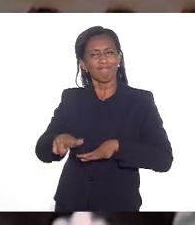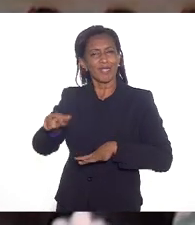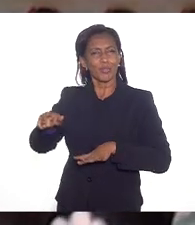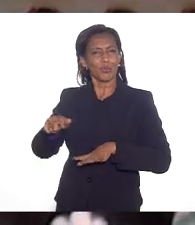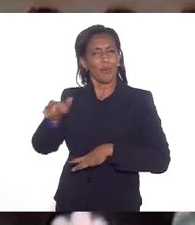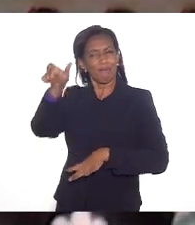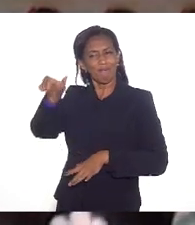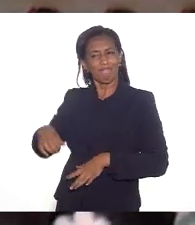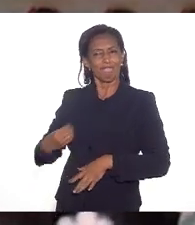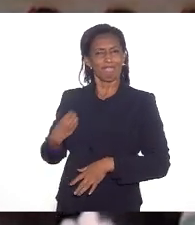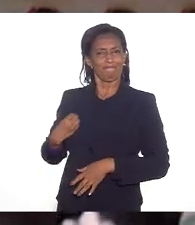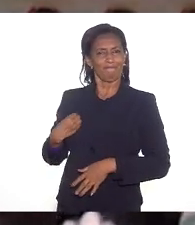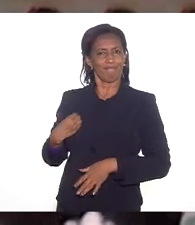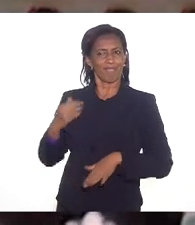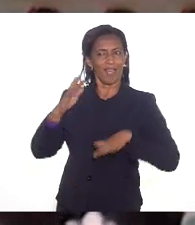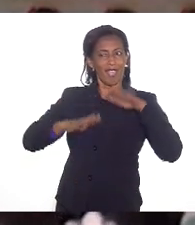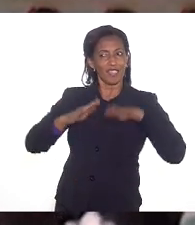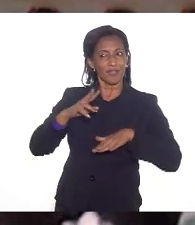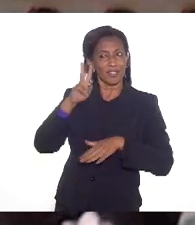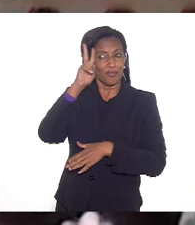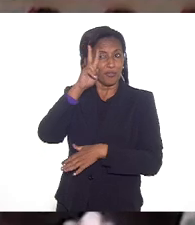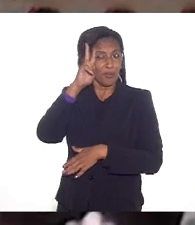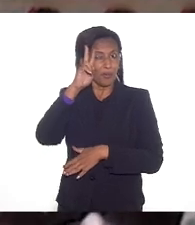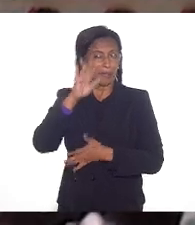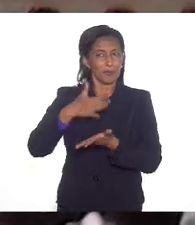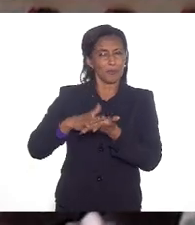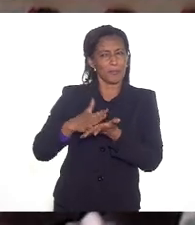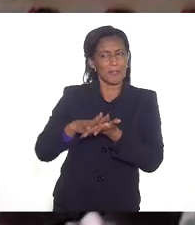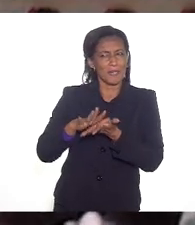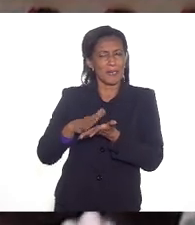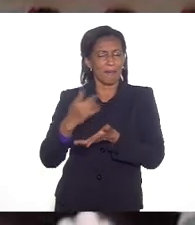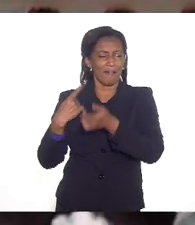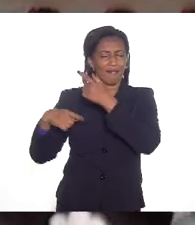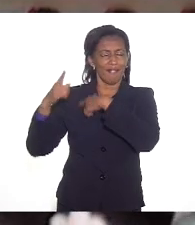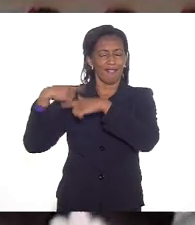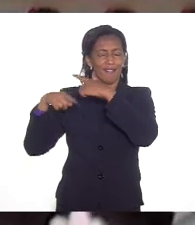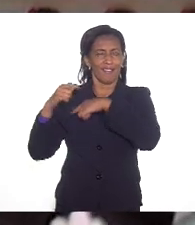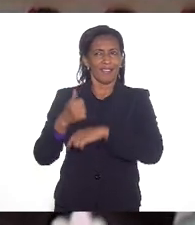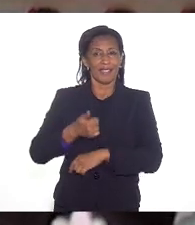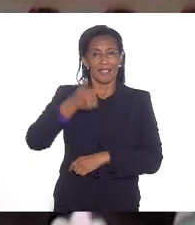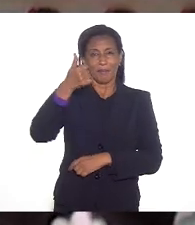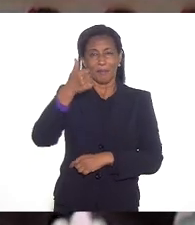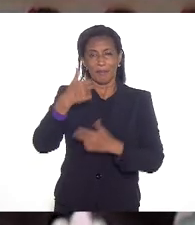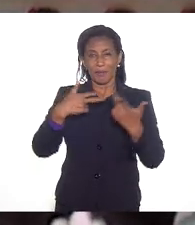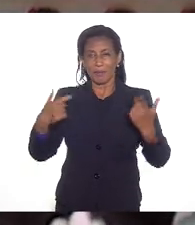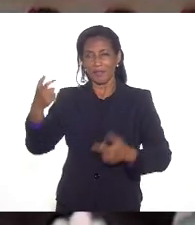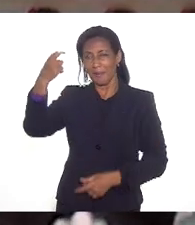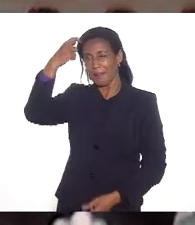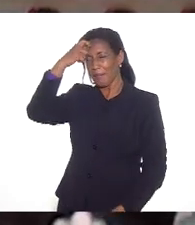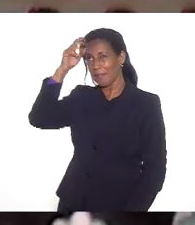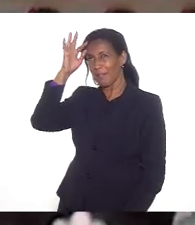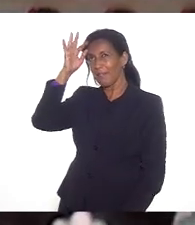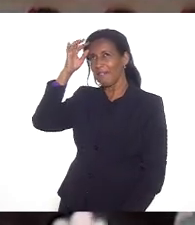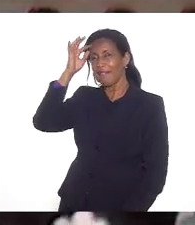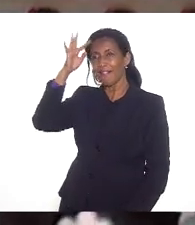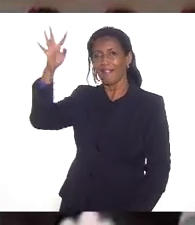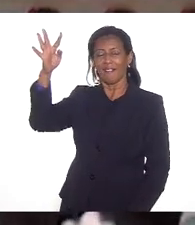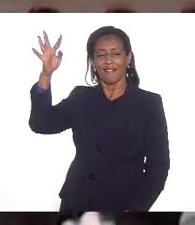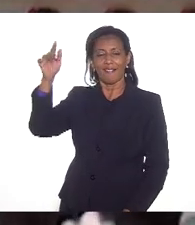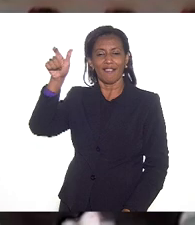personalidade vez em quando eu fico lembrando de um sambas antigos e a primeira figura que vem a minha cabeça